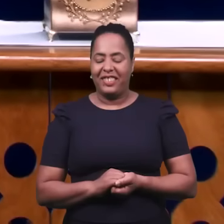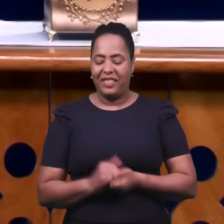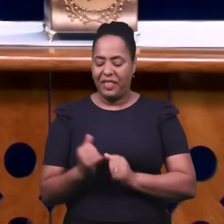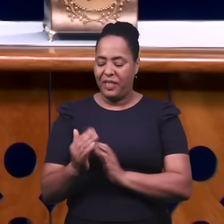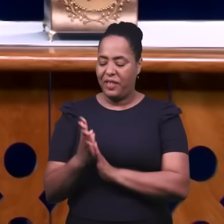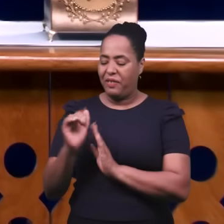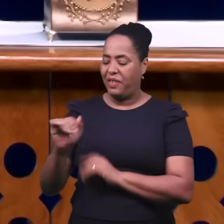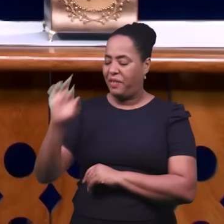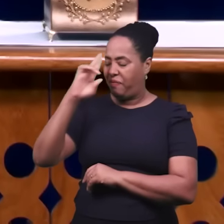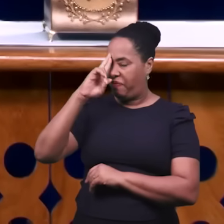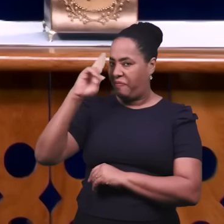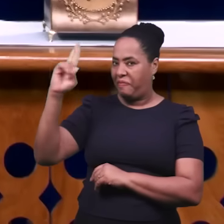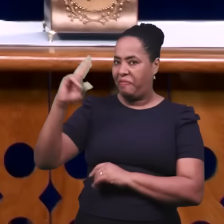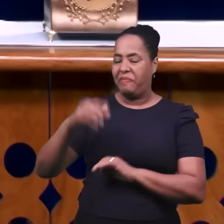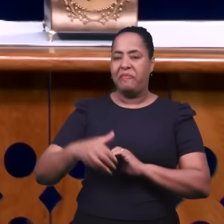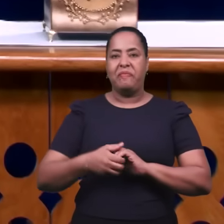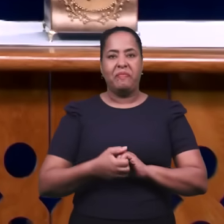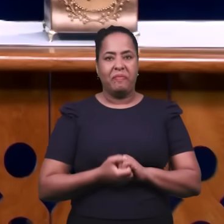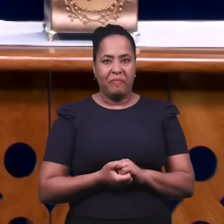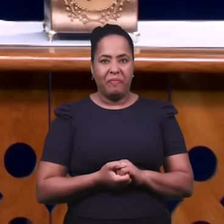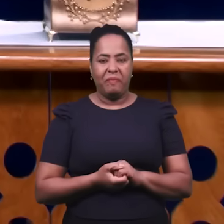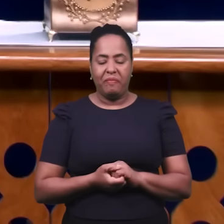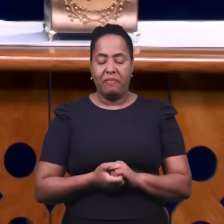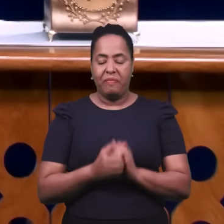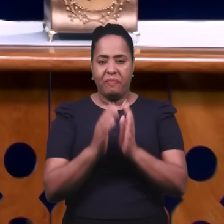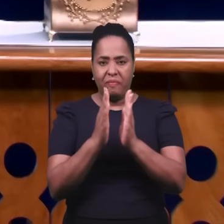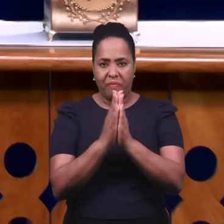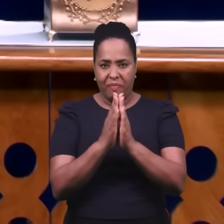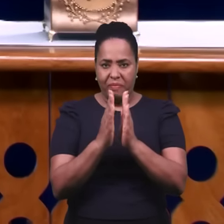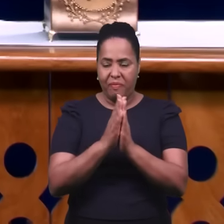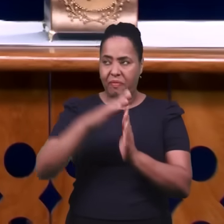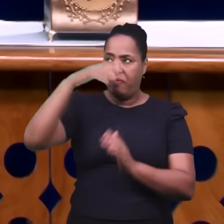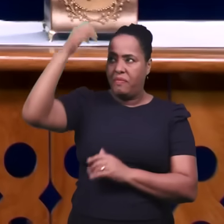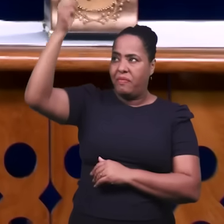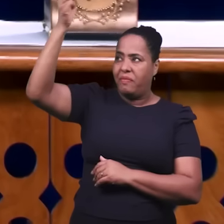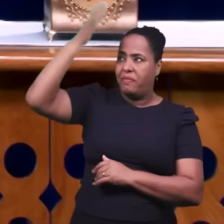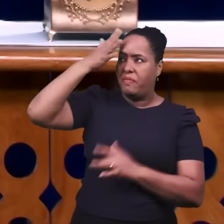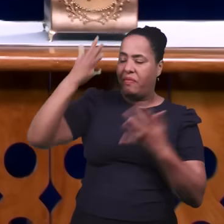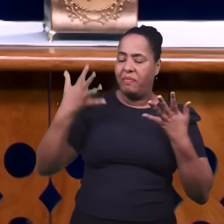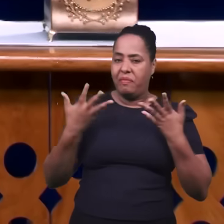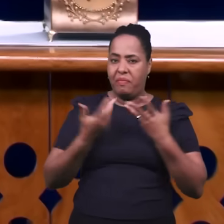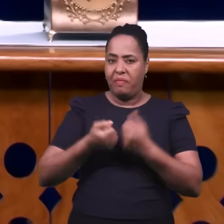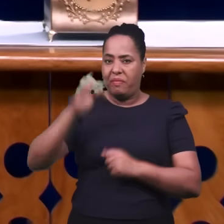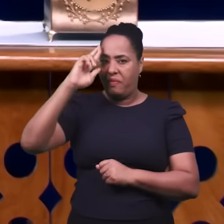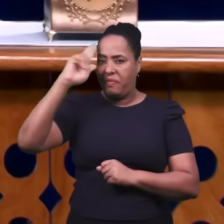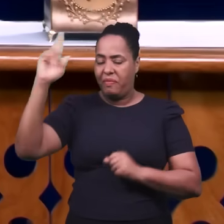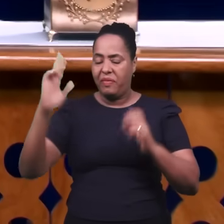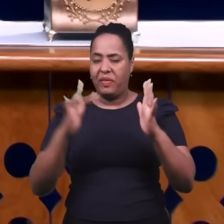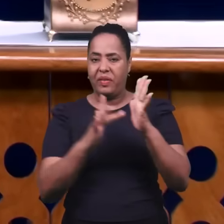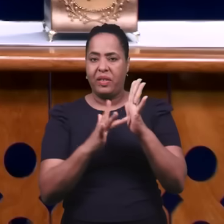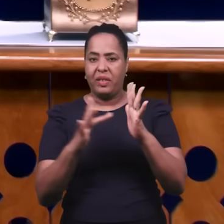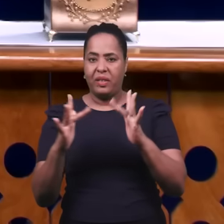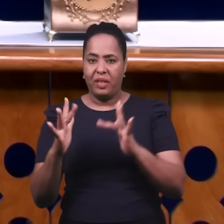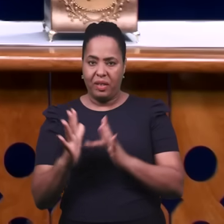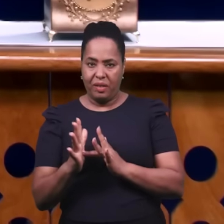Louvado seja o nome do Senhor. E a graça maravilhosa do Senhor Jesus,